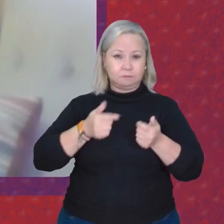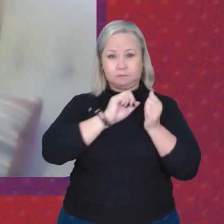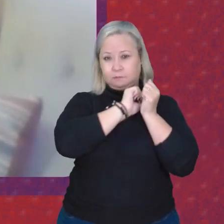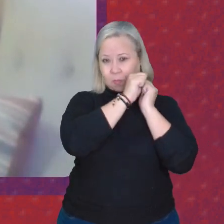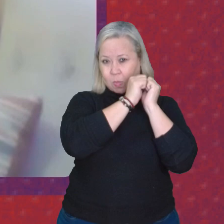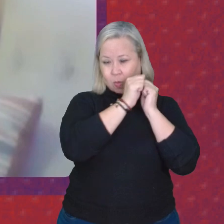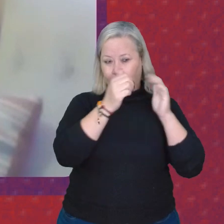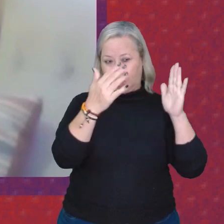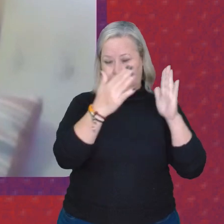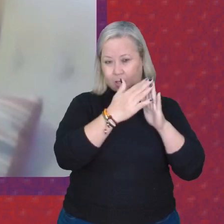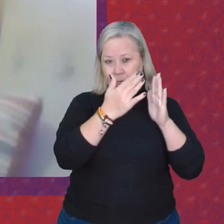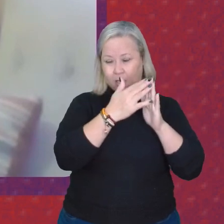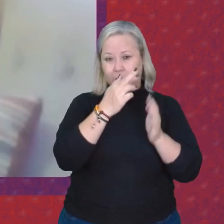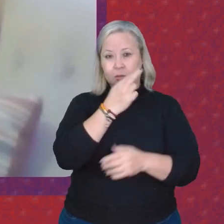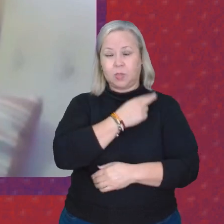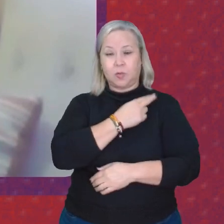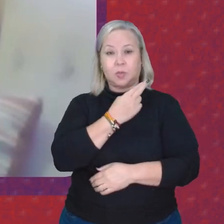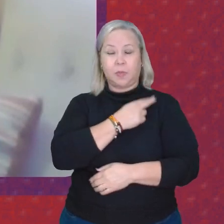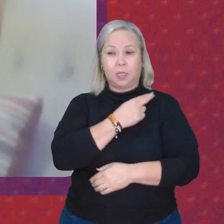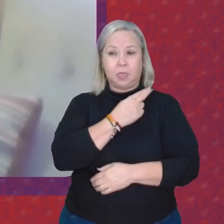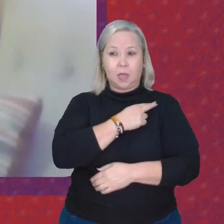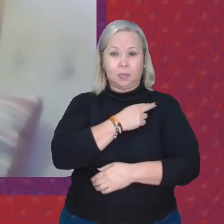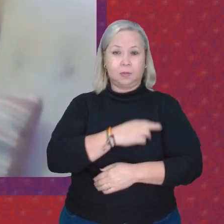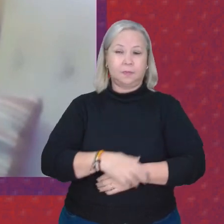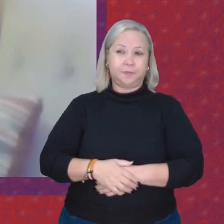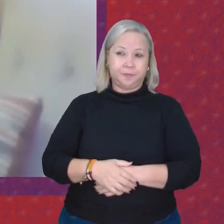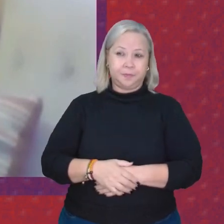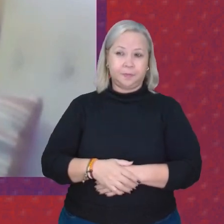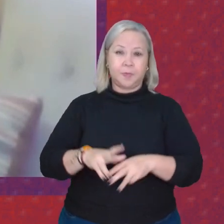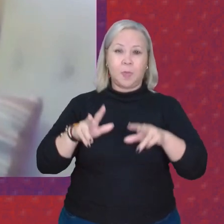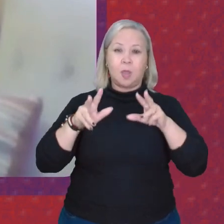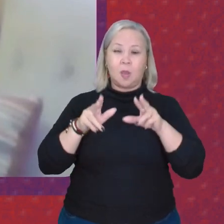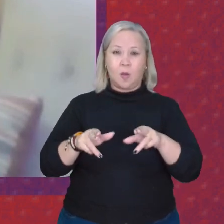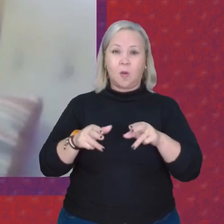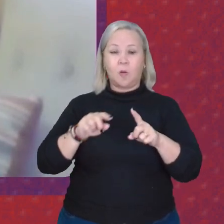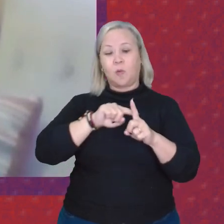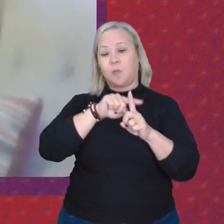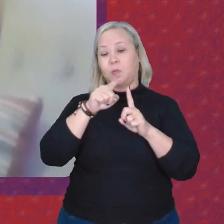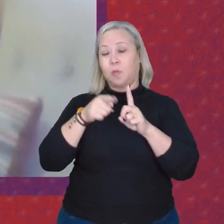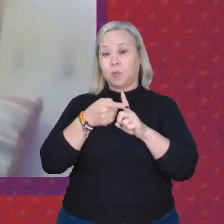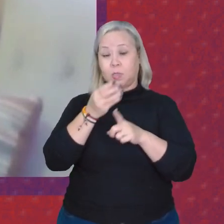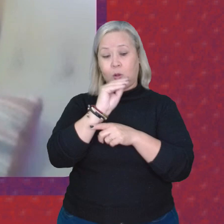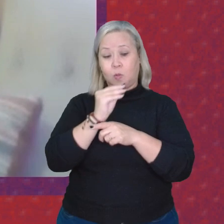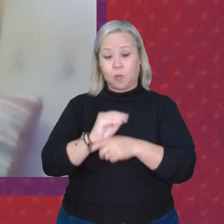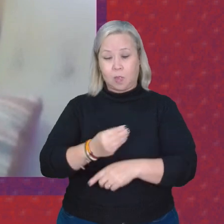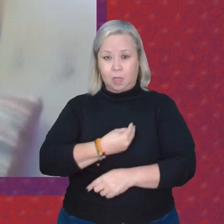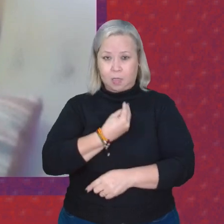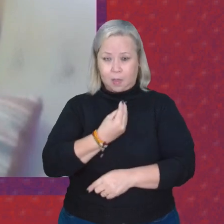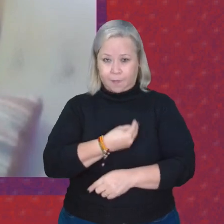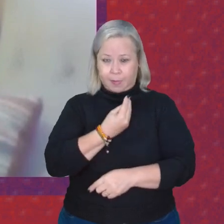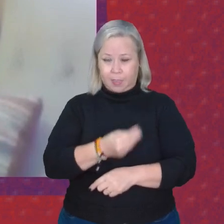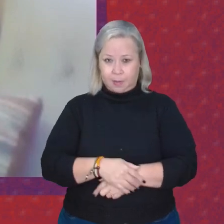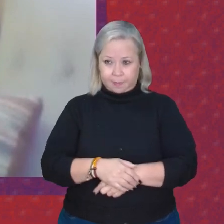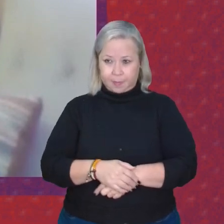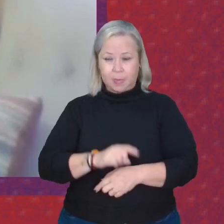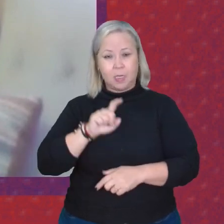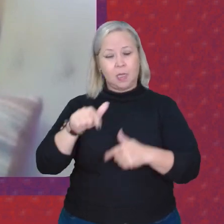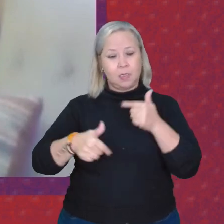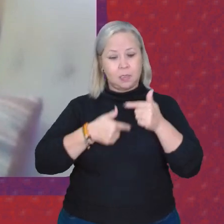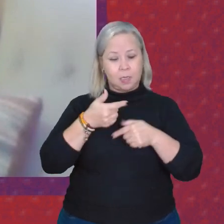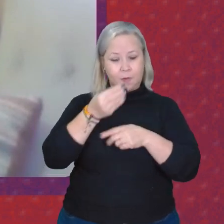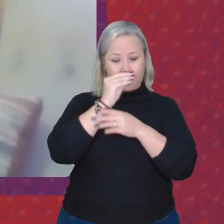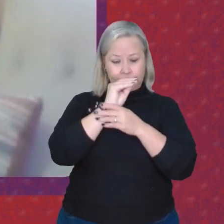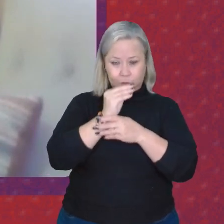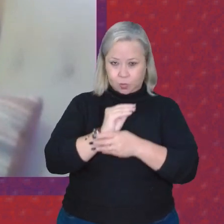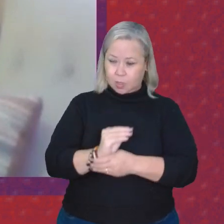domésticas, das suas responsabilidades com a reprodução da vida, né? Que é as tarefas de